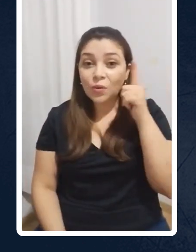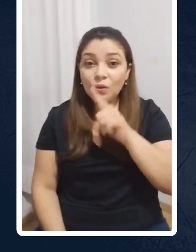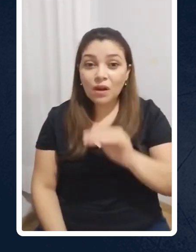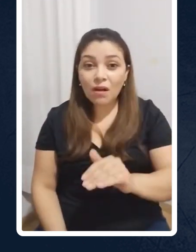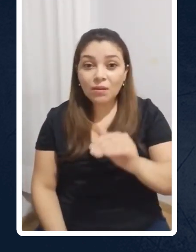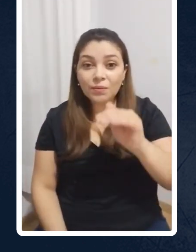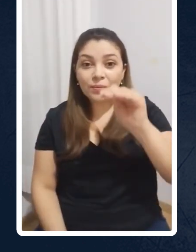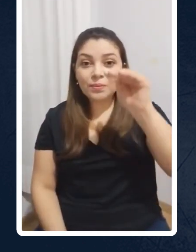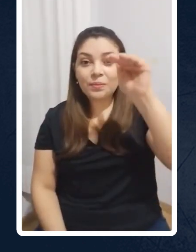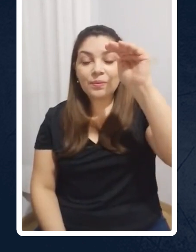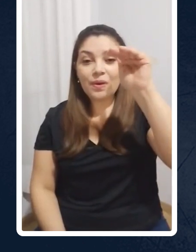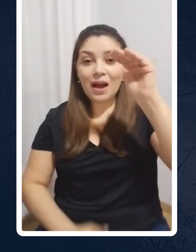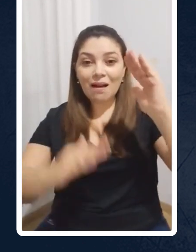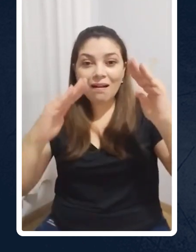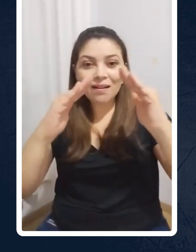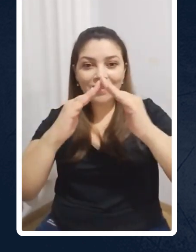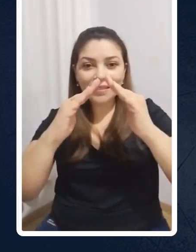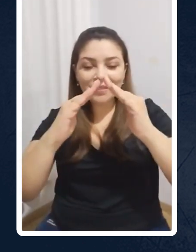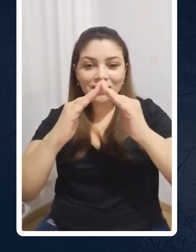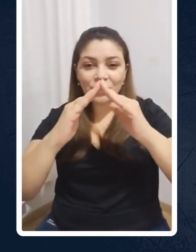com ela.